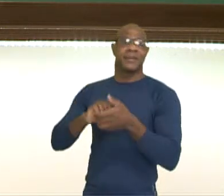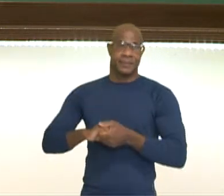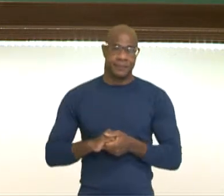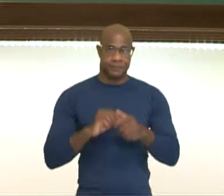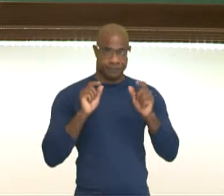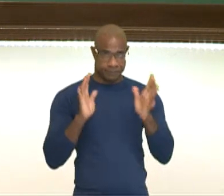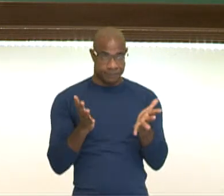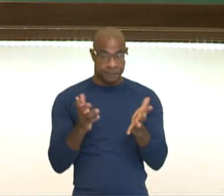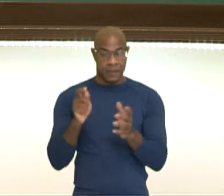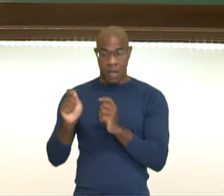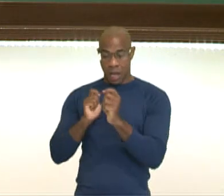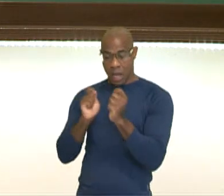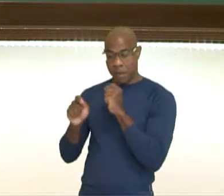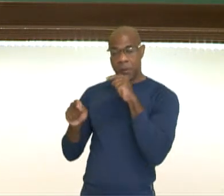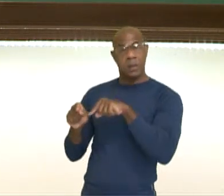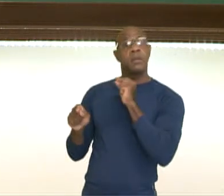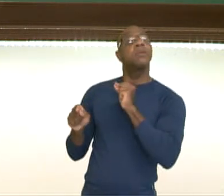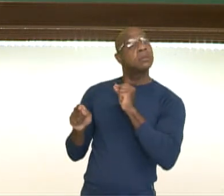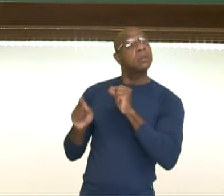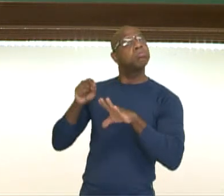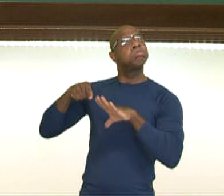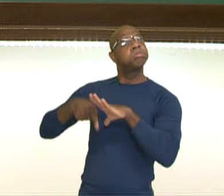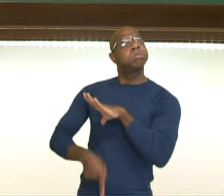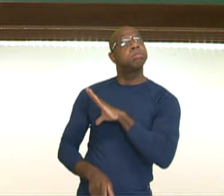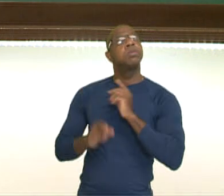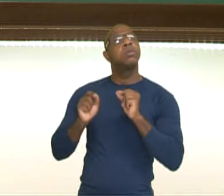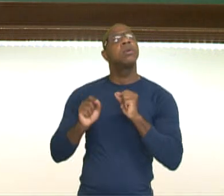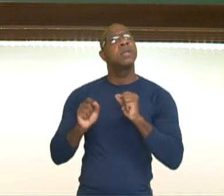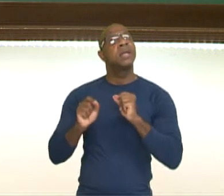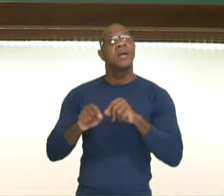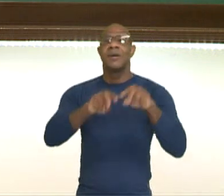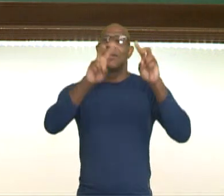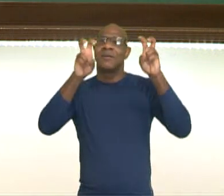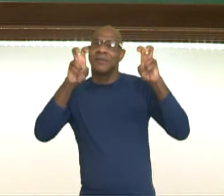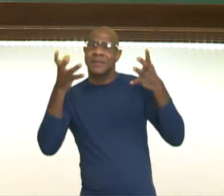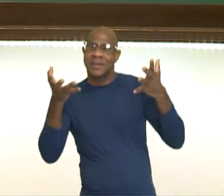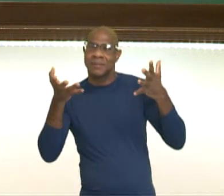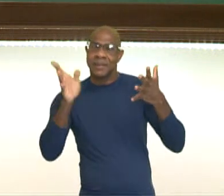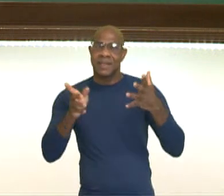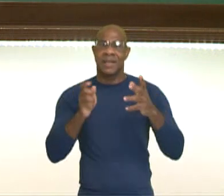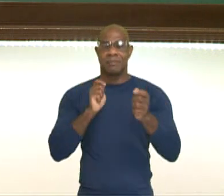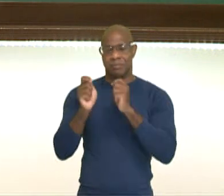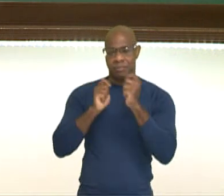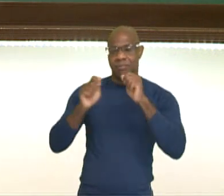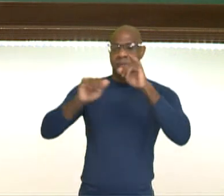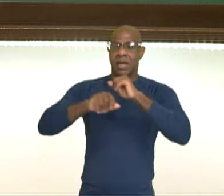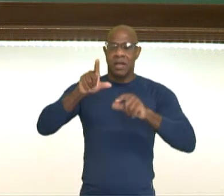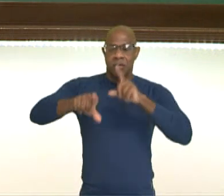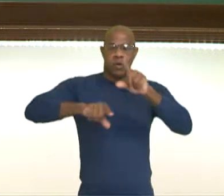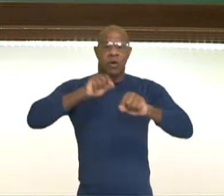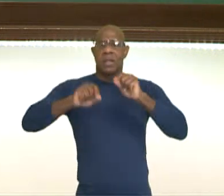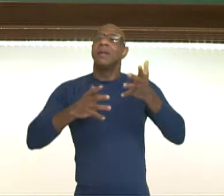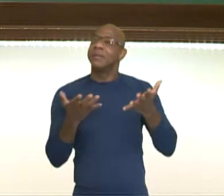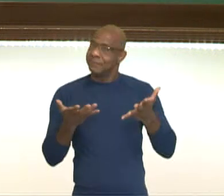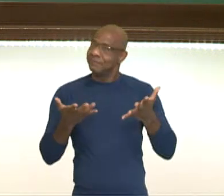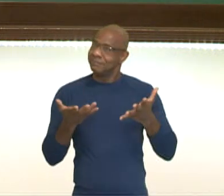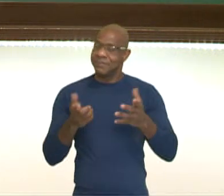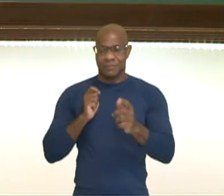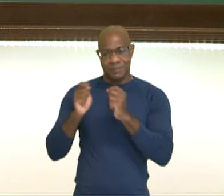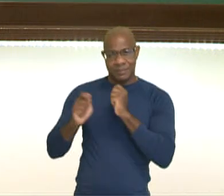Que a reportagem aprofunda o fato, que era a notícia, sobre a escolha da reportagem.